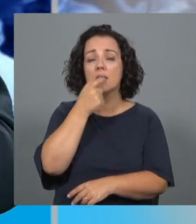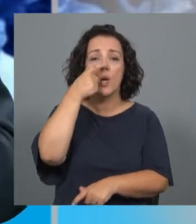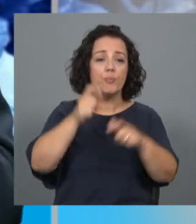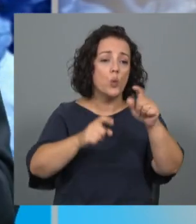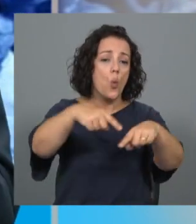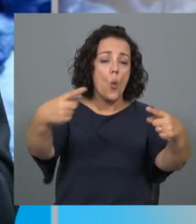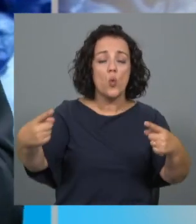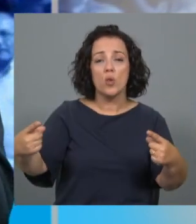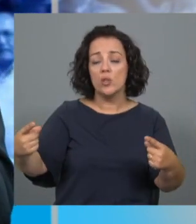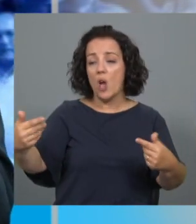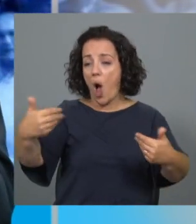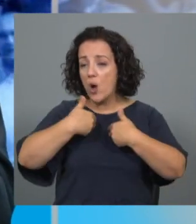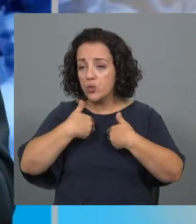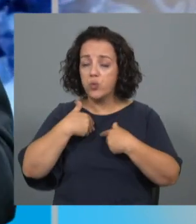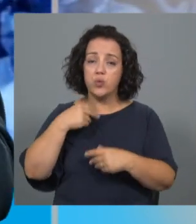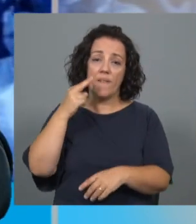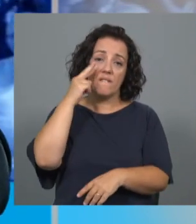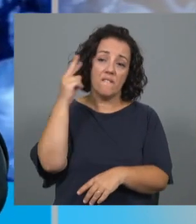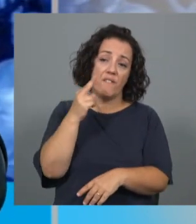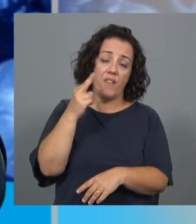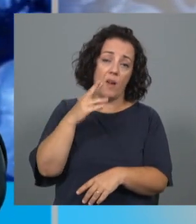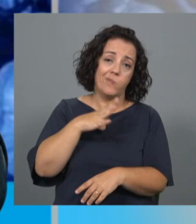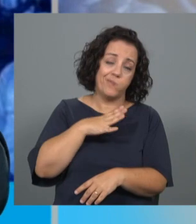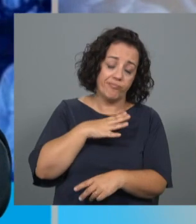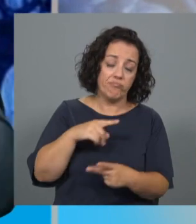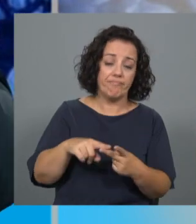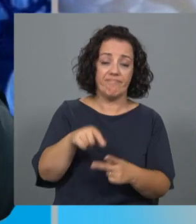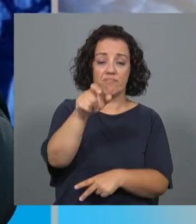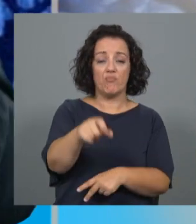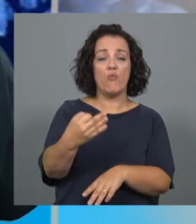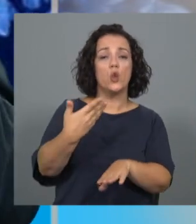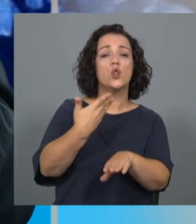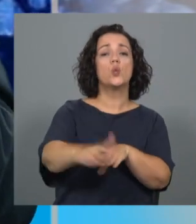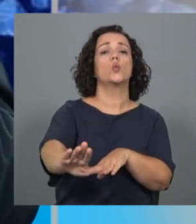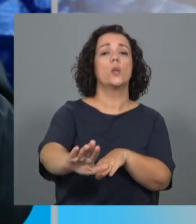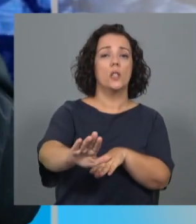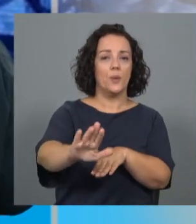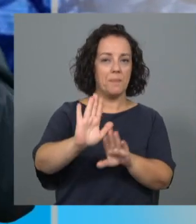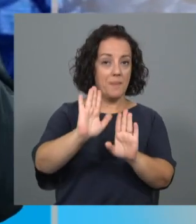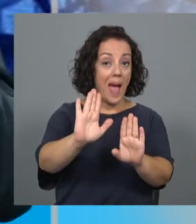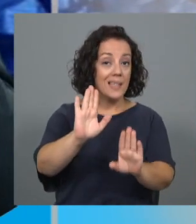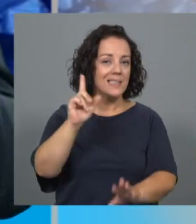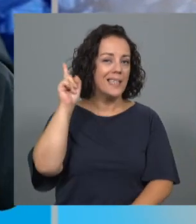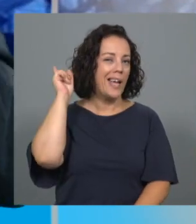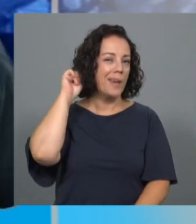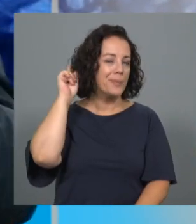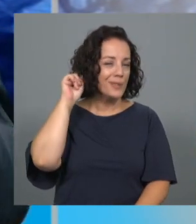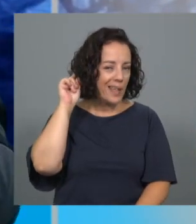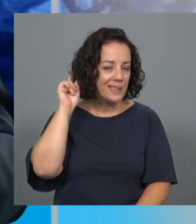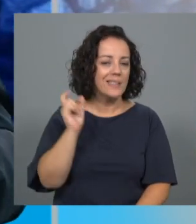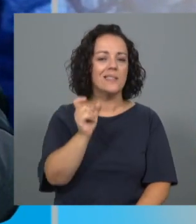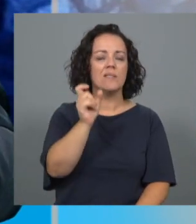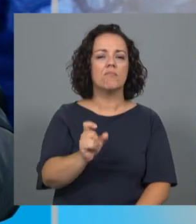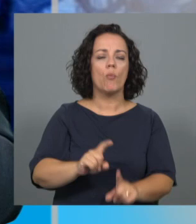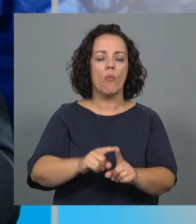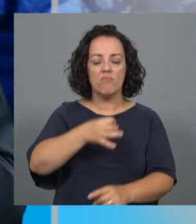pessoas para viver, tinha sido excluído, mas importante aqui é que não se